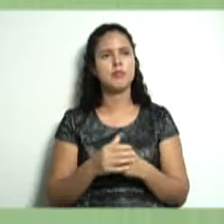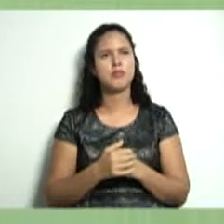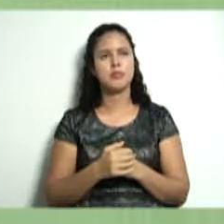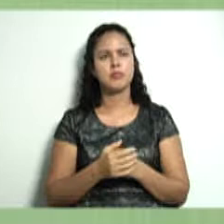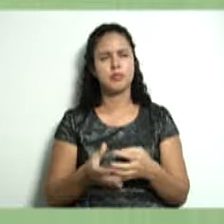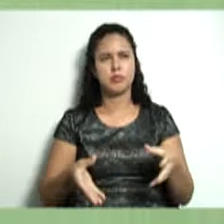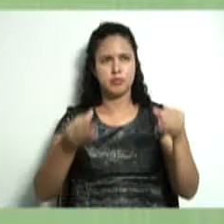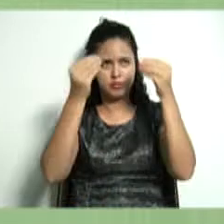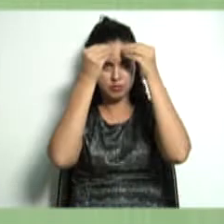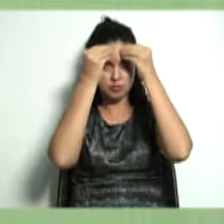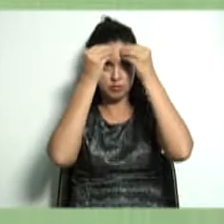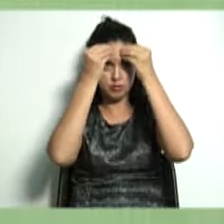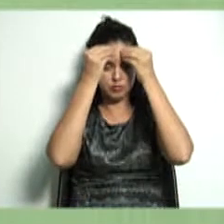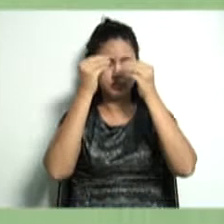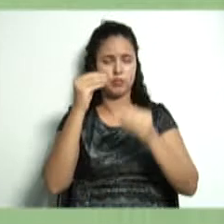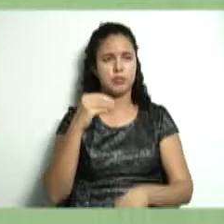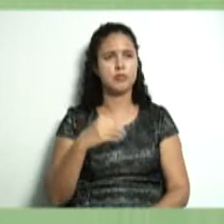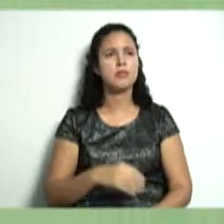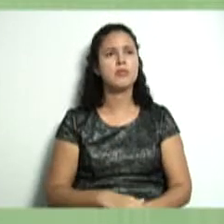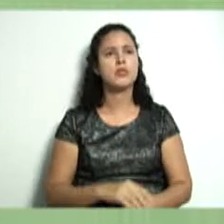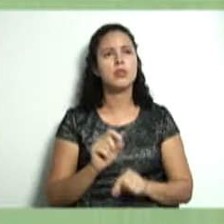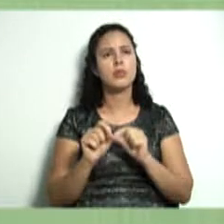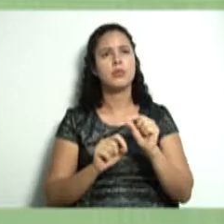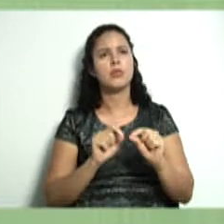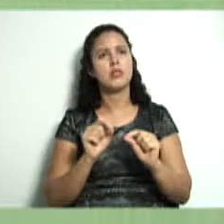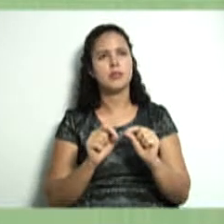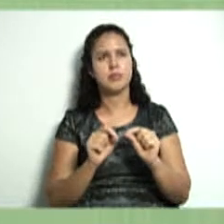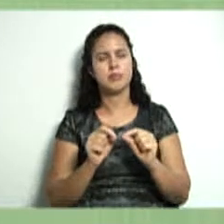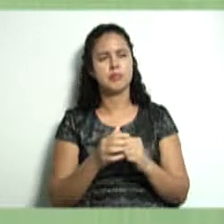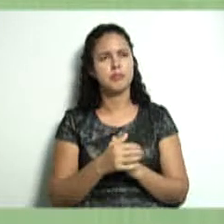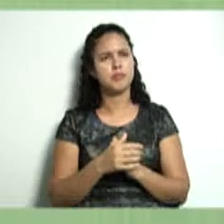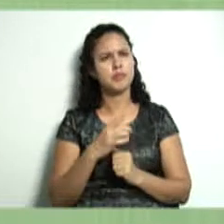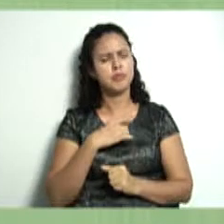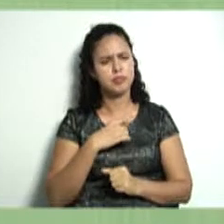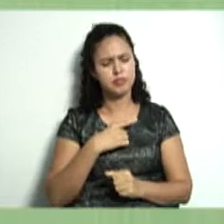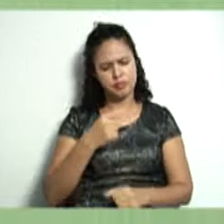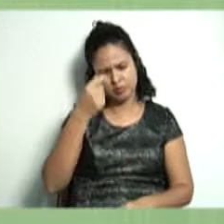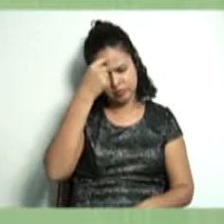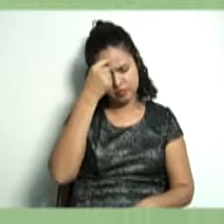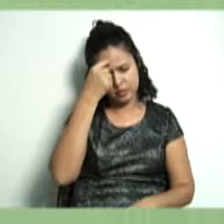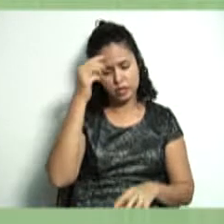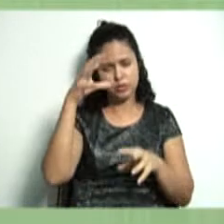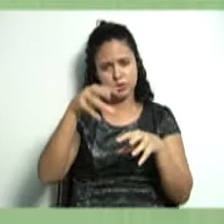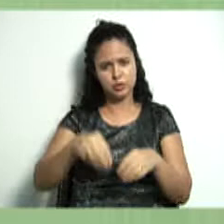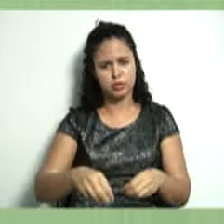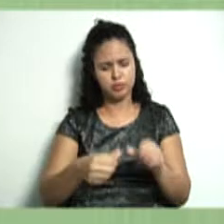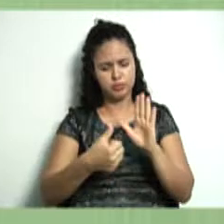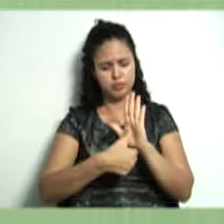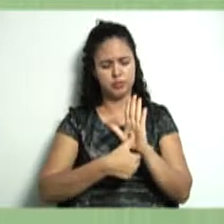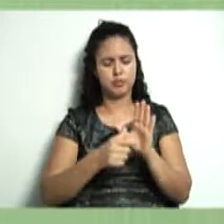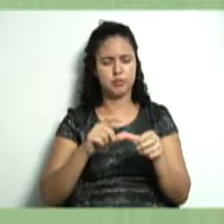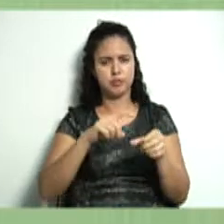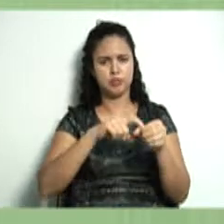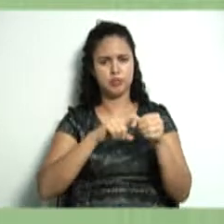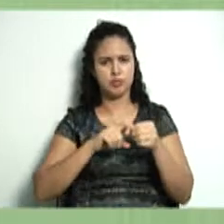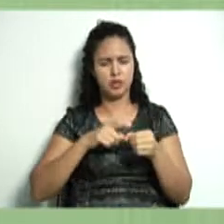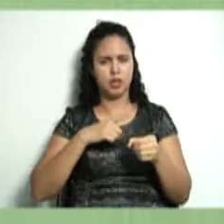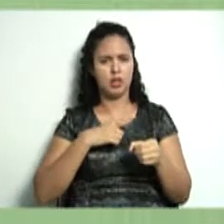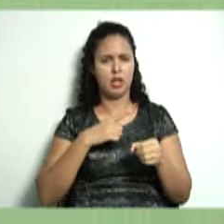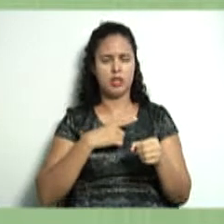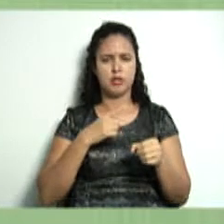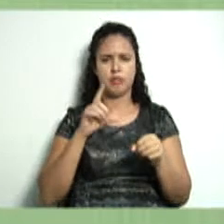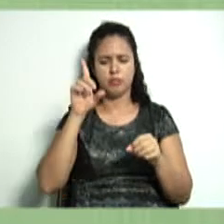gente fixar esse conhecimento. Então, tenham em mente que todo cooperado possui o direito de frequentar